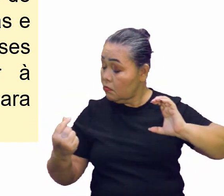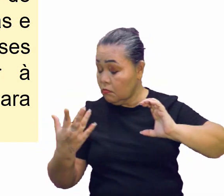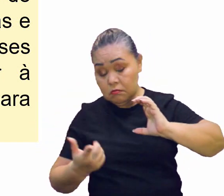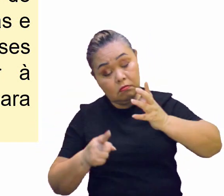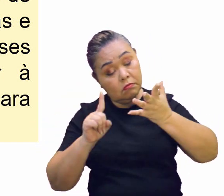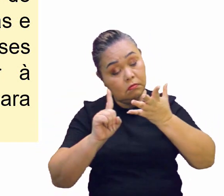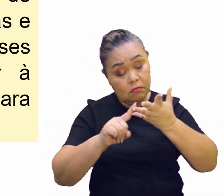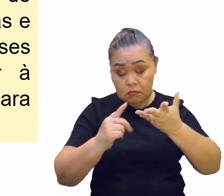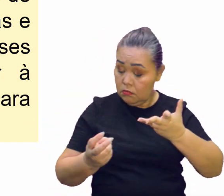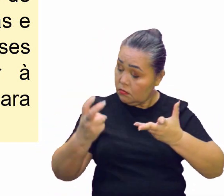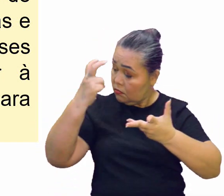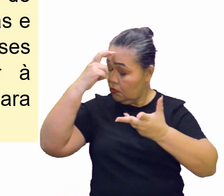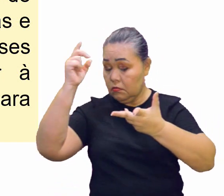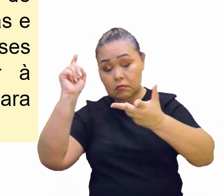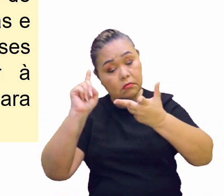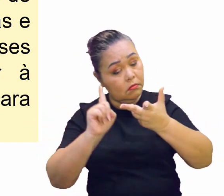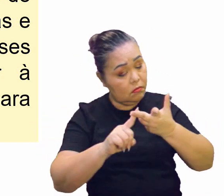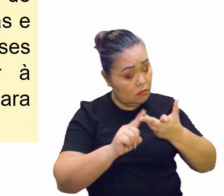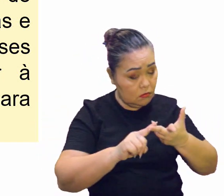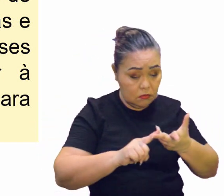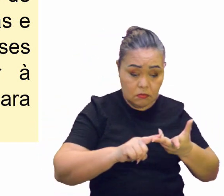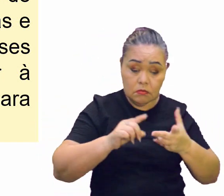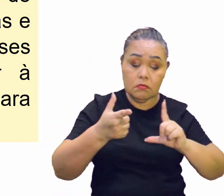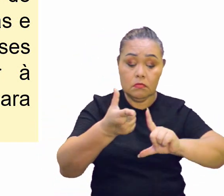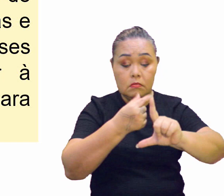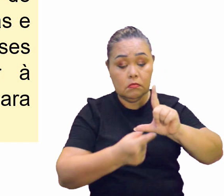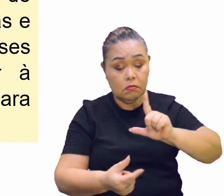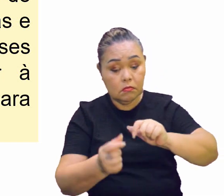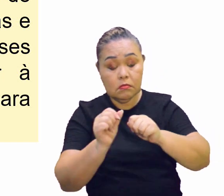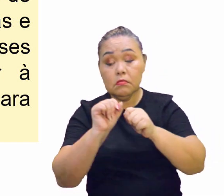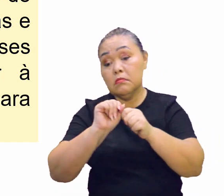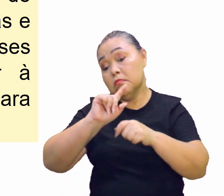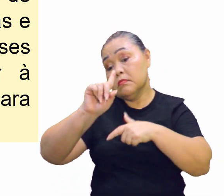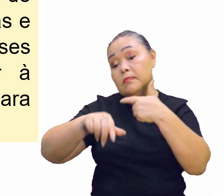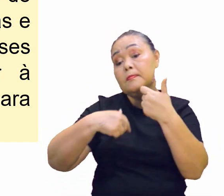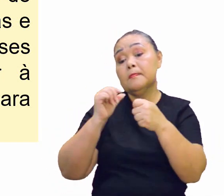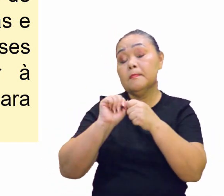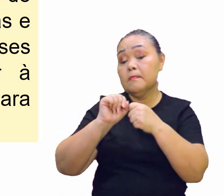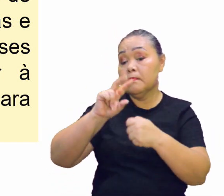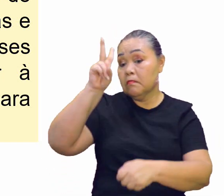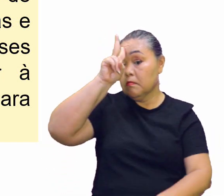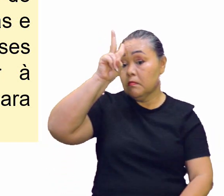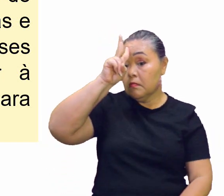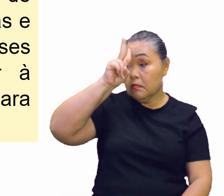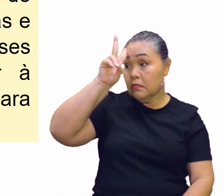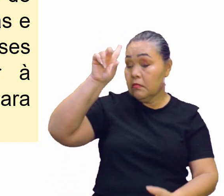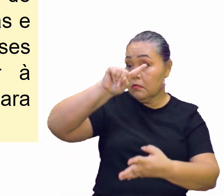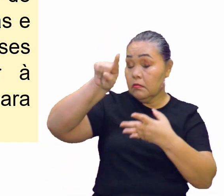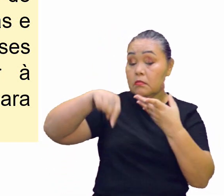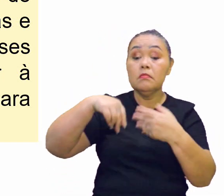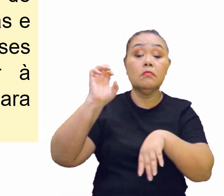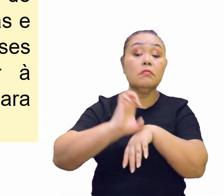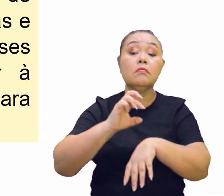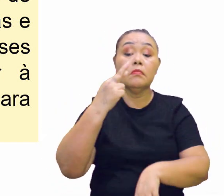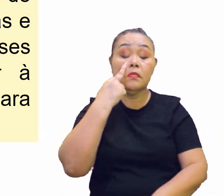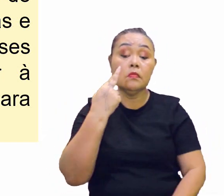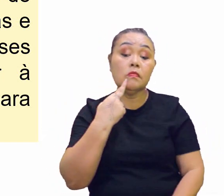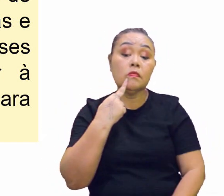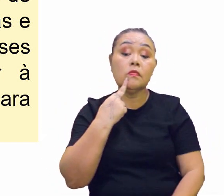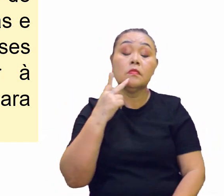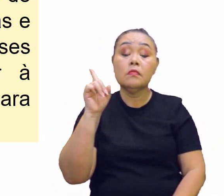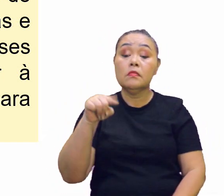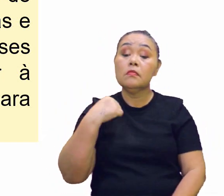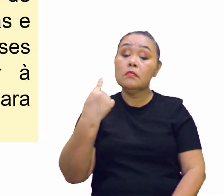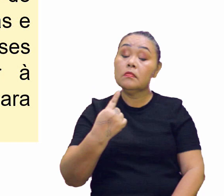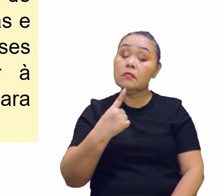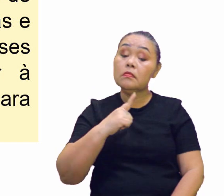pelo aspecto cultural, pelo aspecto logístico ou pelo aspecto histórico. Então, aqui em Rondônia, citando o exemplo de Rondônia,